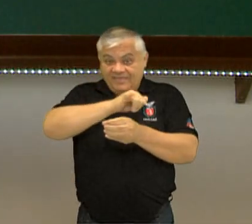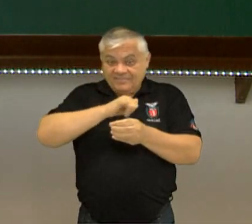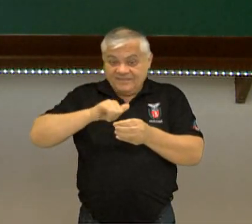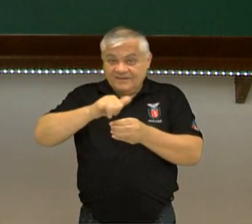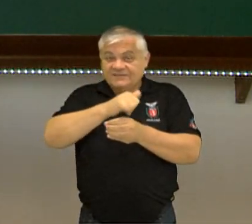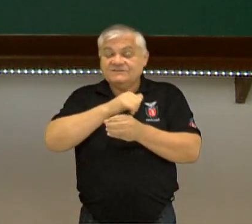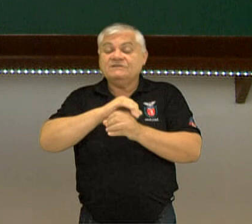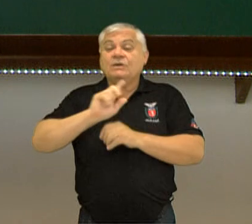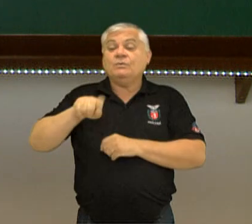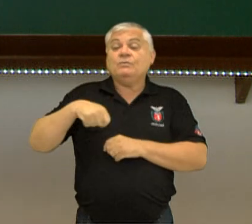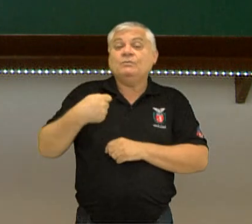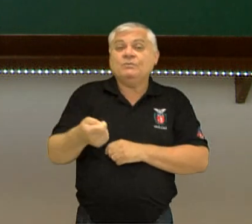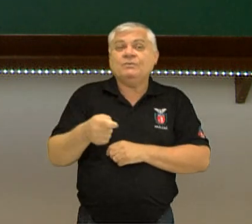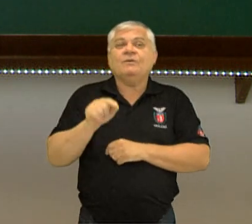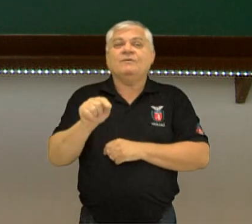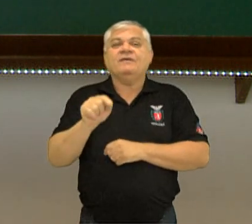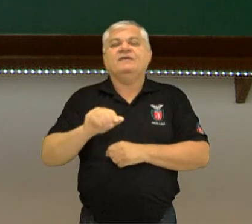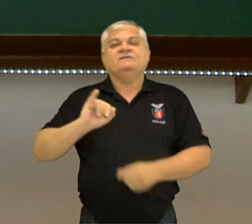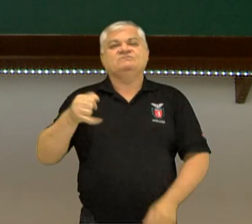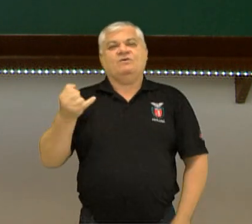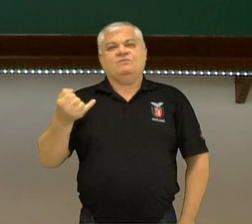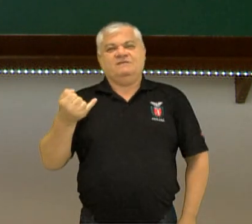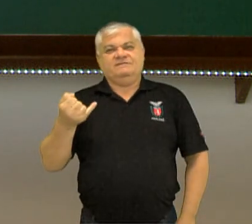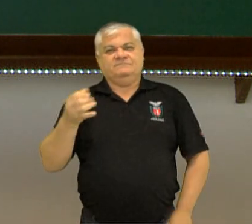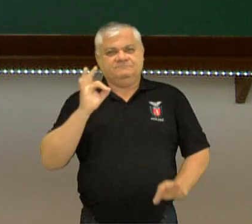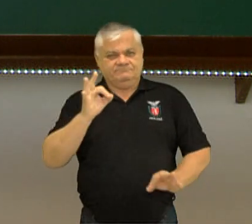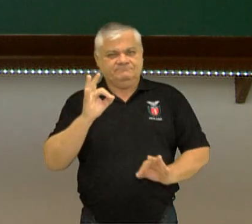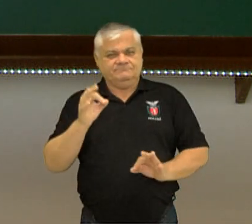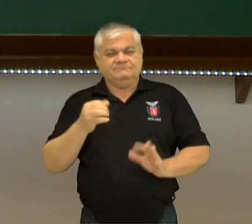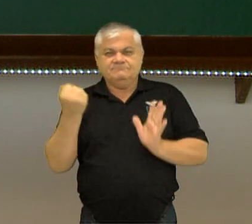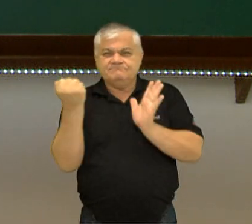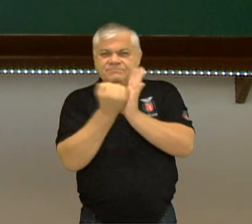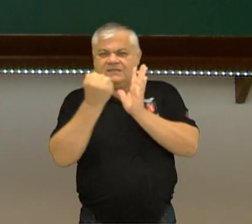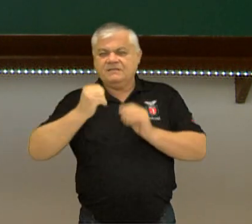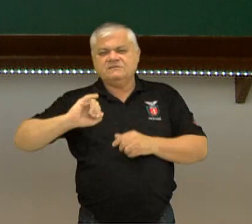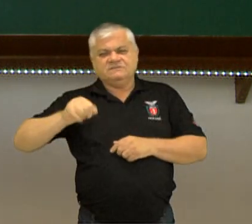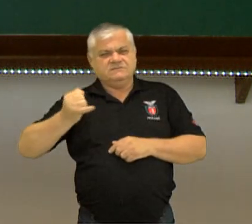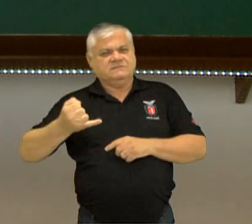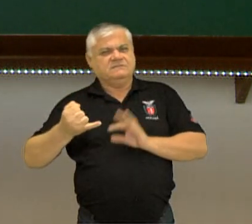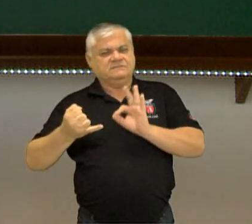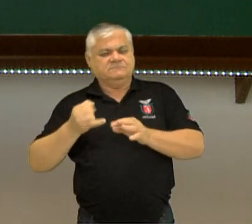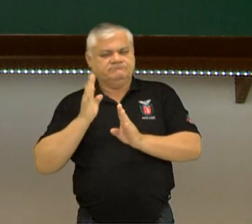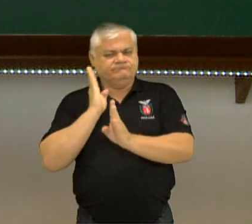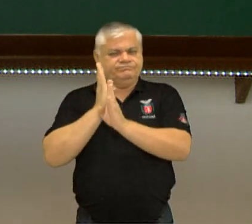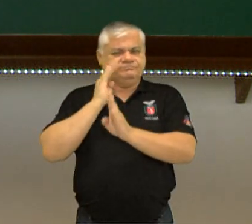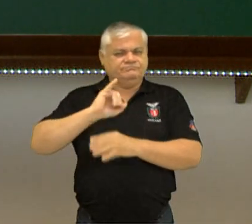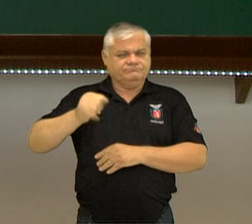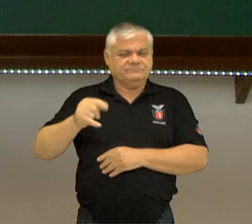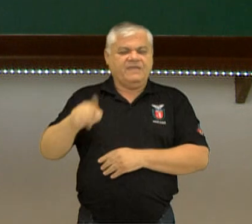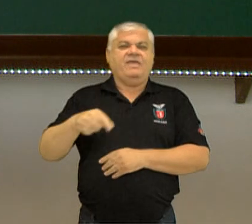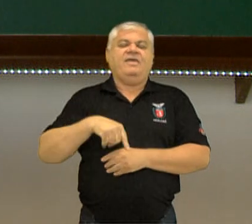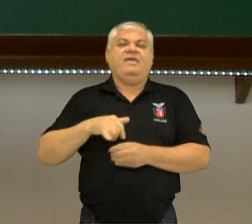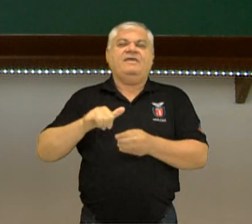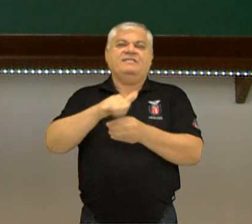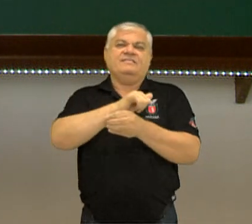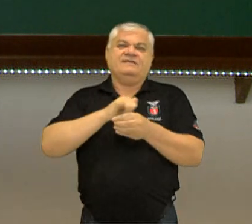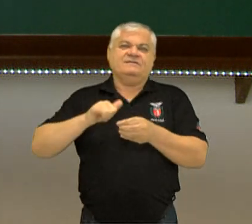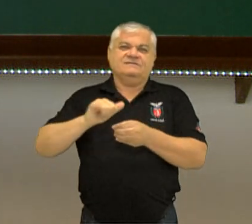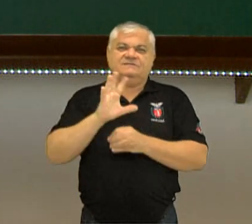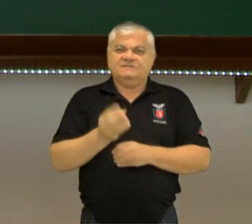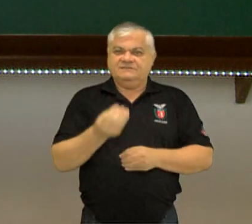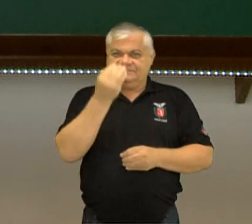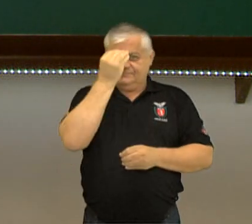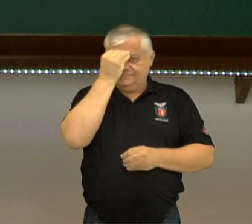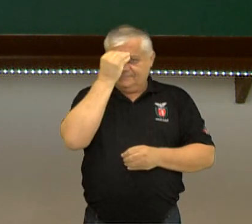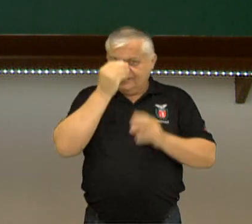de energia é o padrão, É o Joule, beleza? Tenho certeza que você não esqueceu disso. Ou